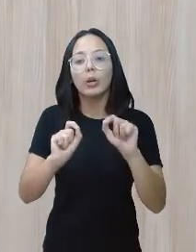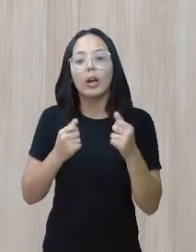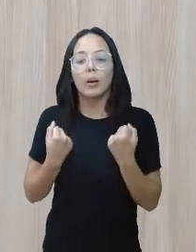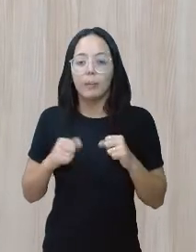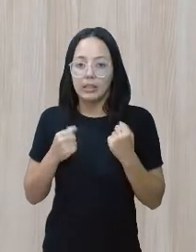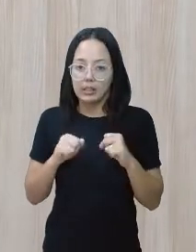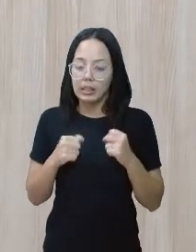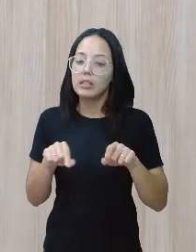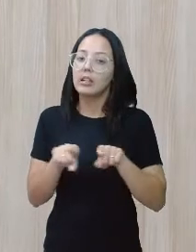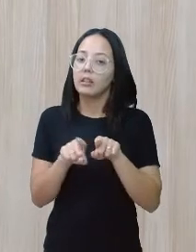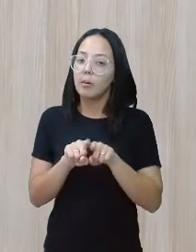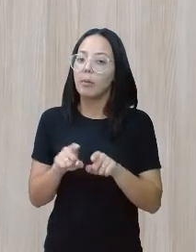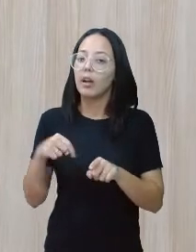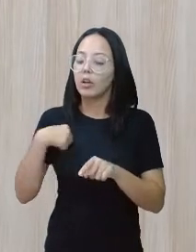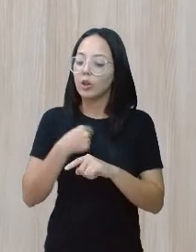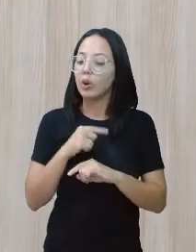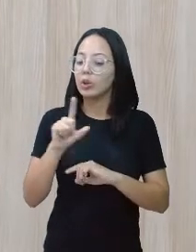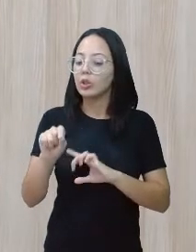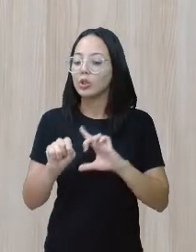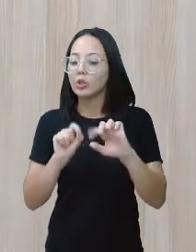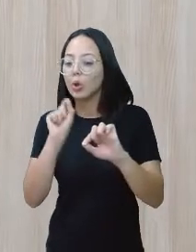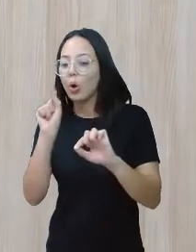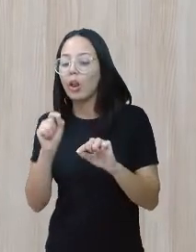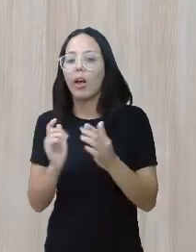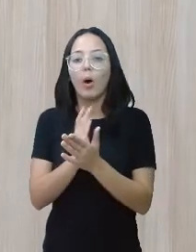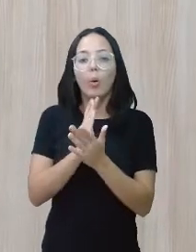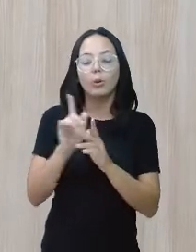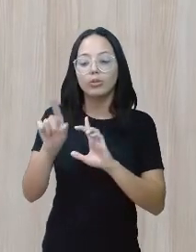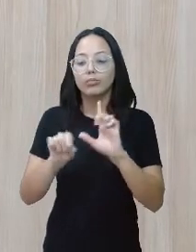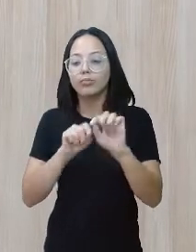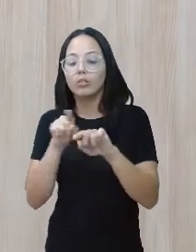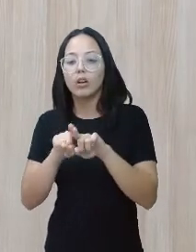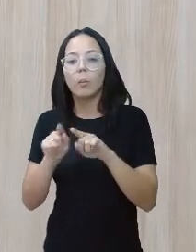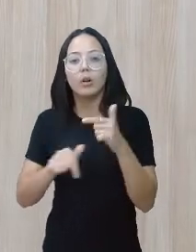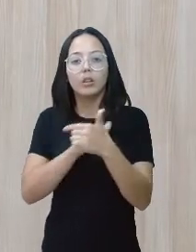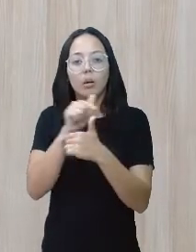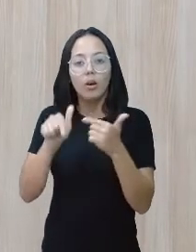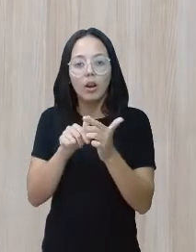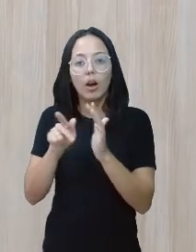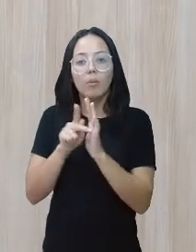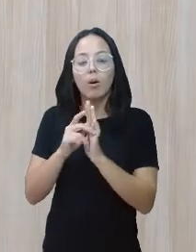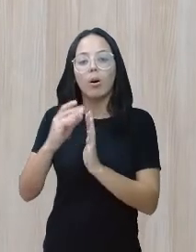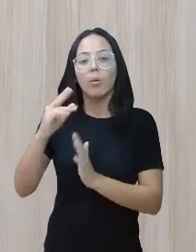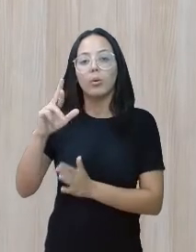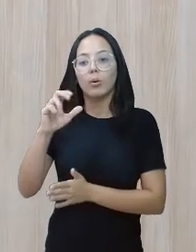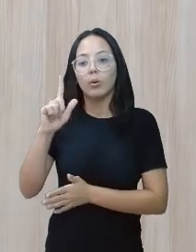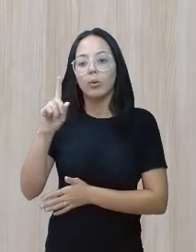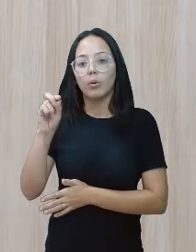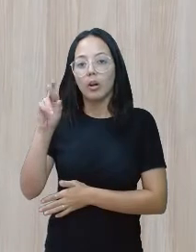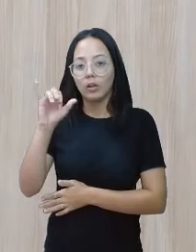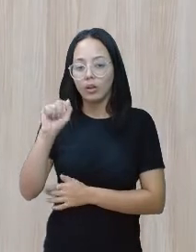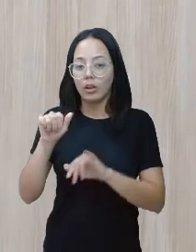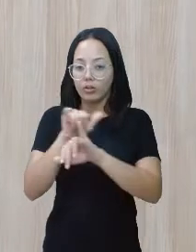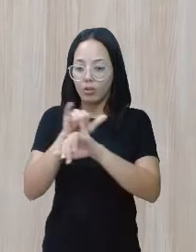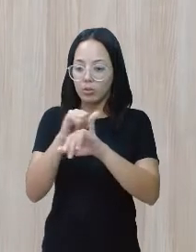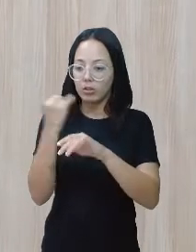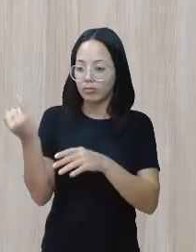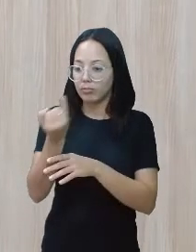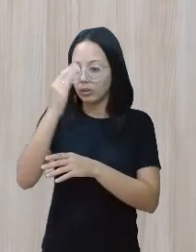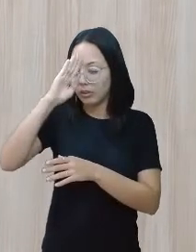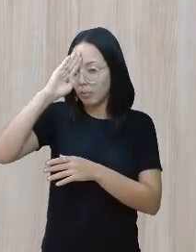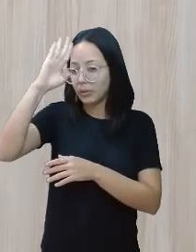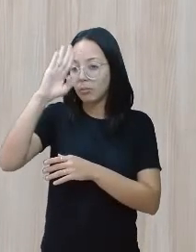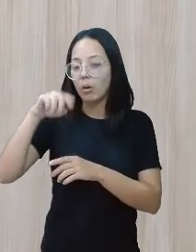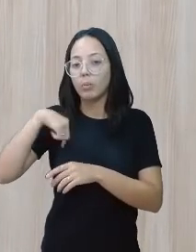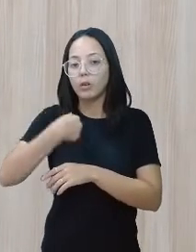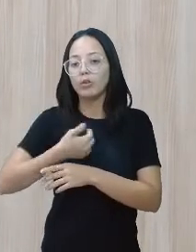é necessário escolher, selecionar, fazer o trabalho de curadoria entre as informações que são primordiais para